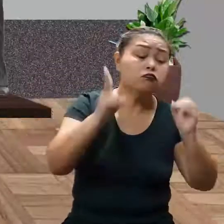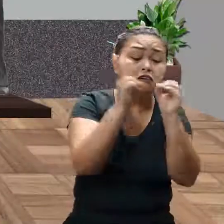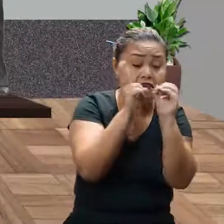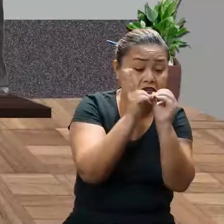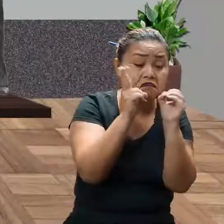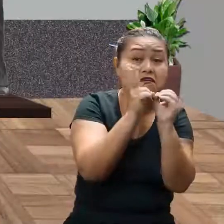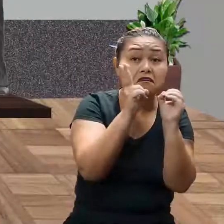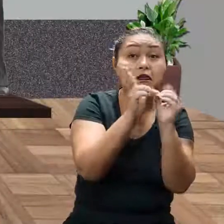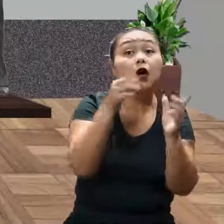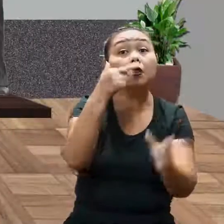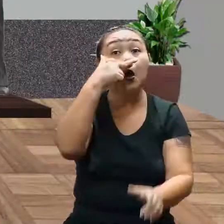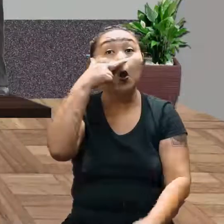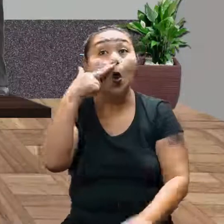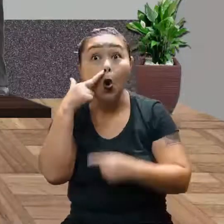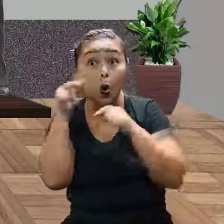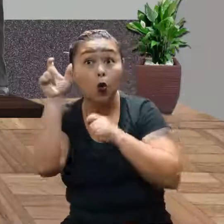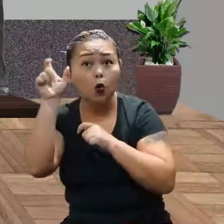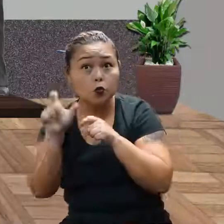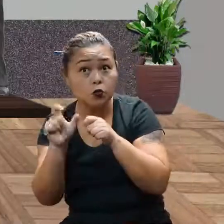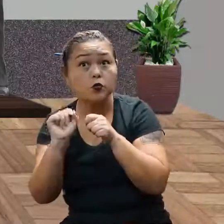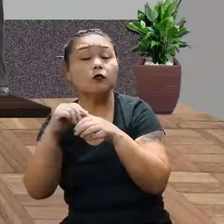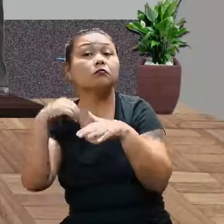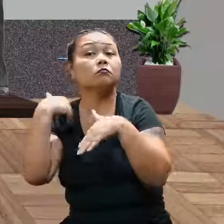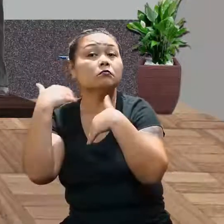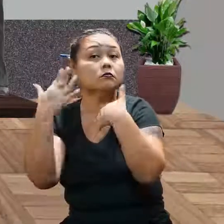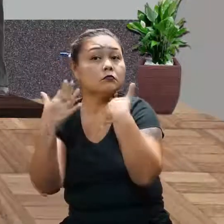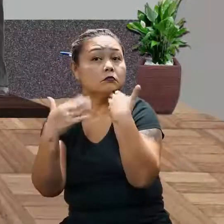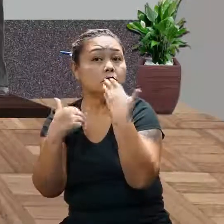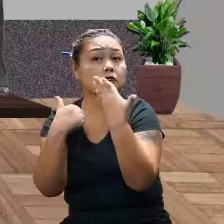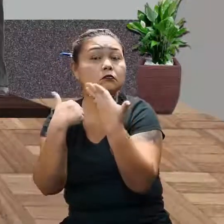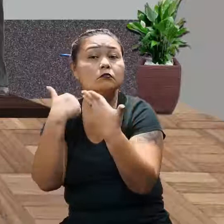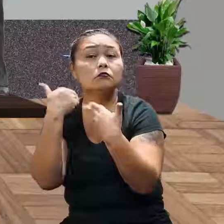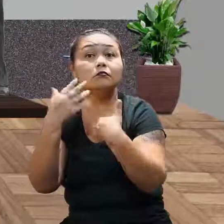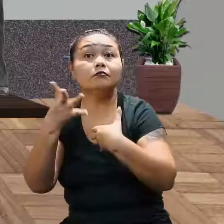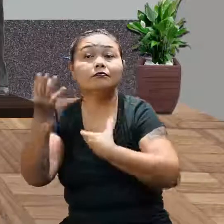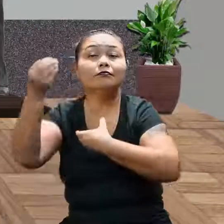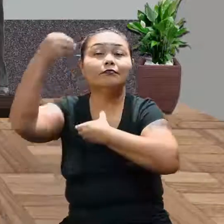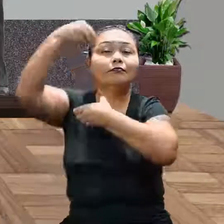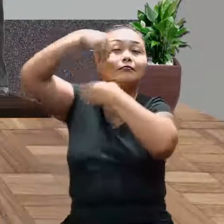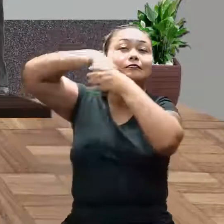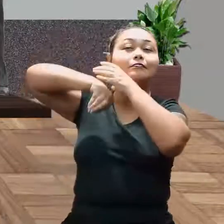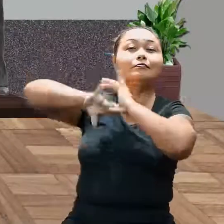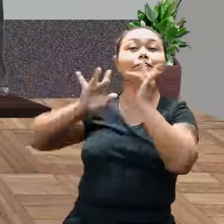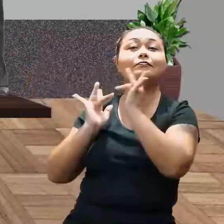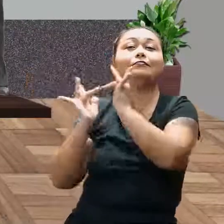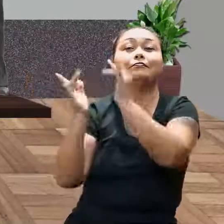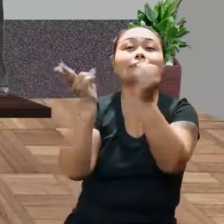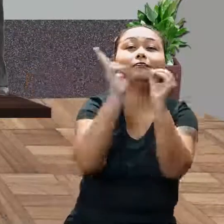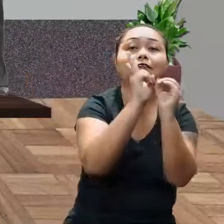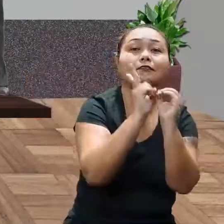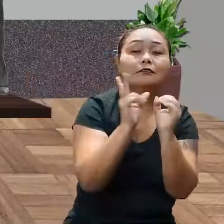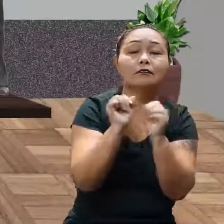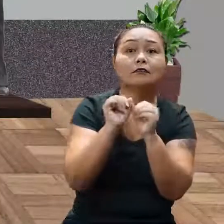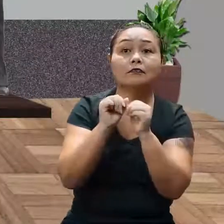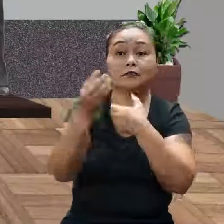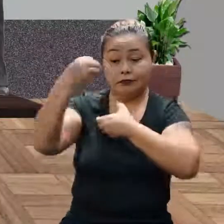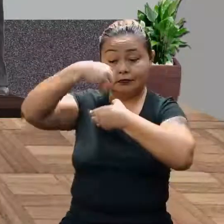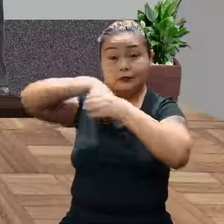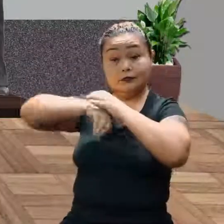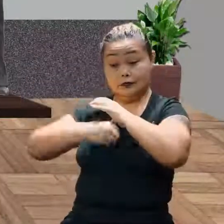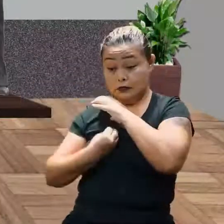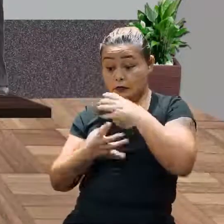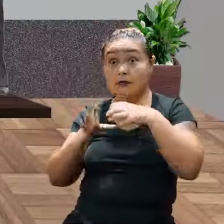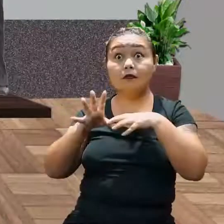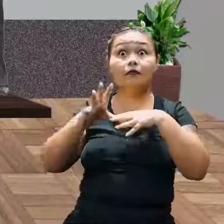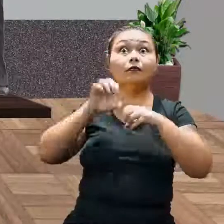Inclusive, Rondon ele vai desenvolver cada vez mais esse espírito indigenista dele. Desenvolve tanto isso